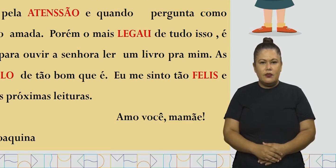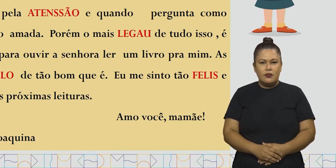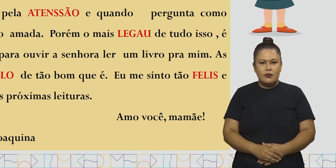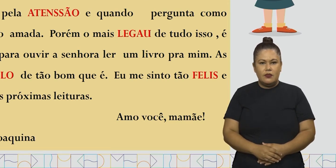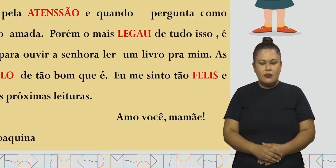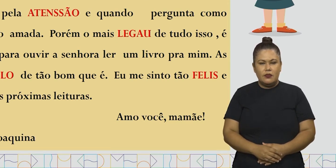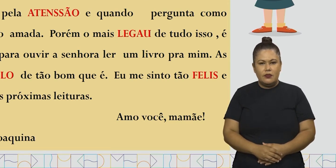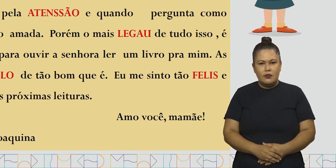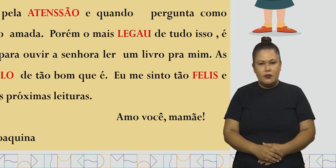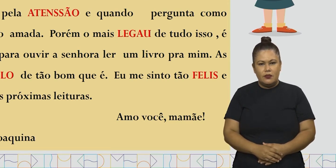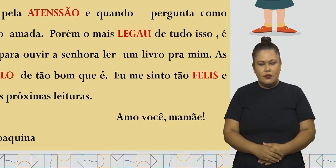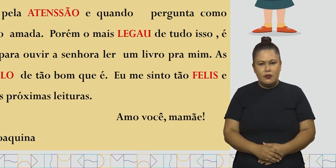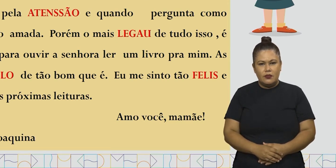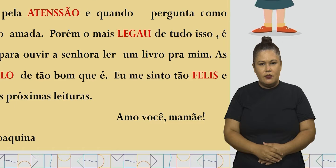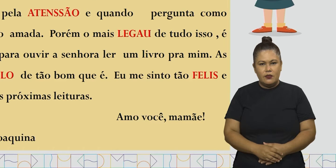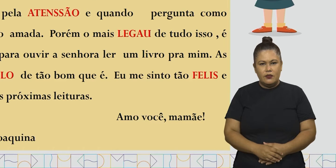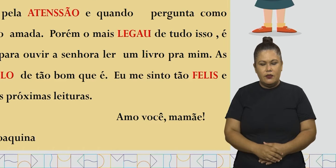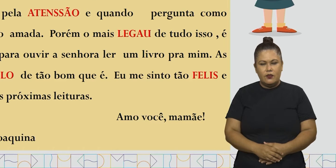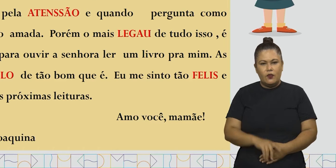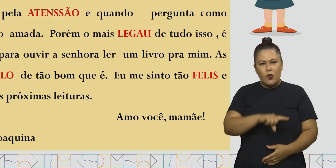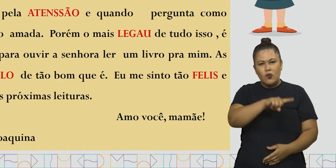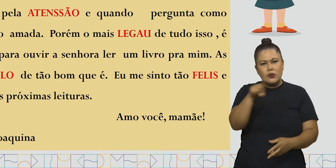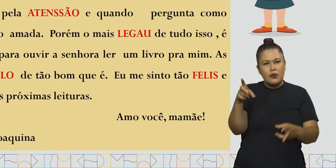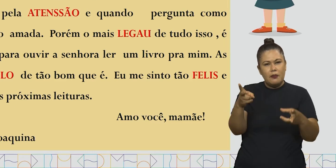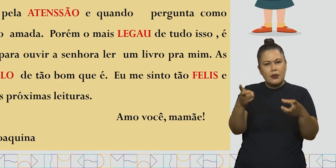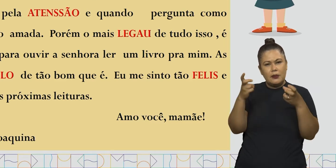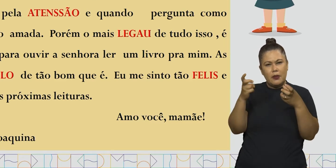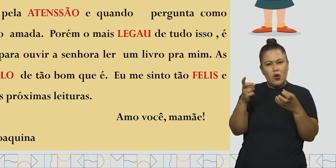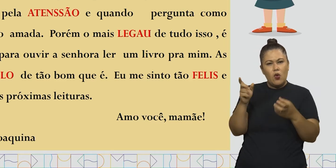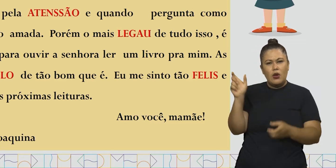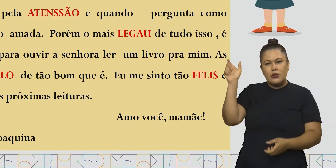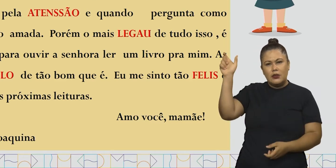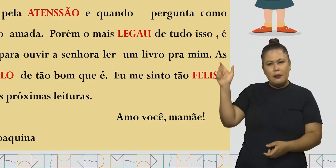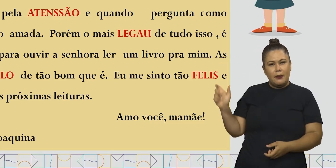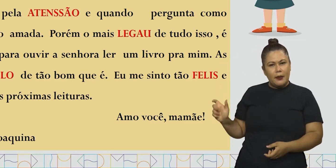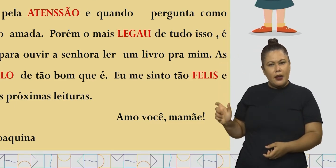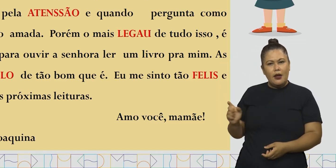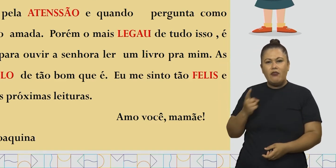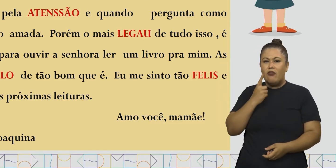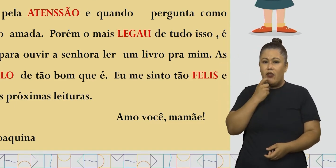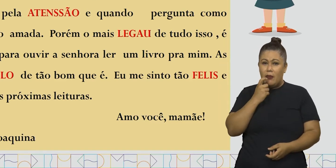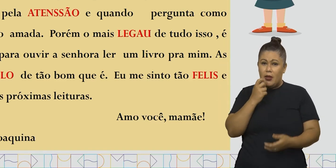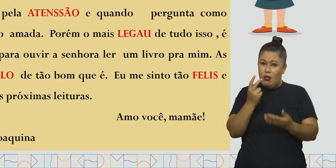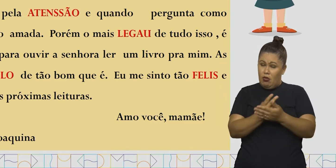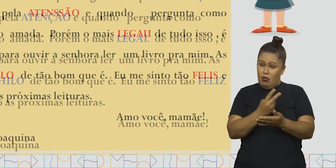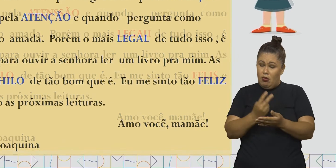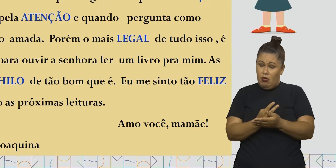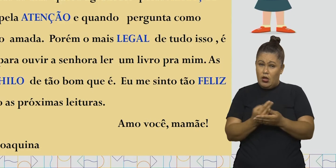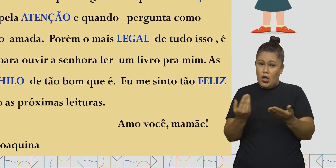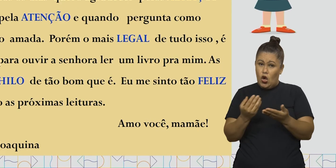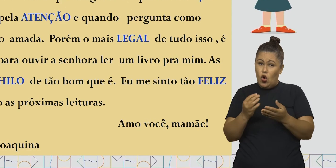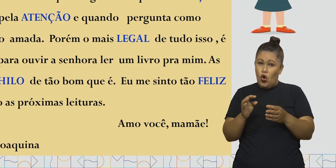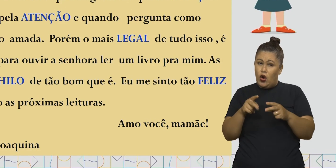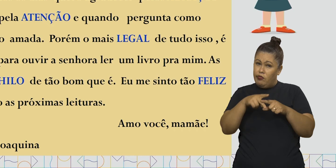X e feliz com S. Elas não são escritas dessa maneira. Vamos corrigir?